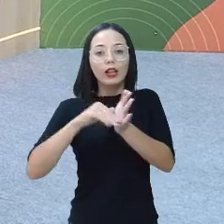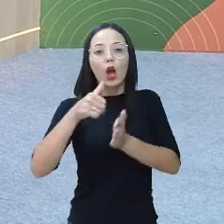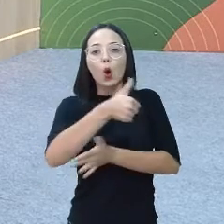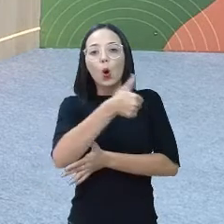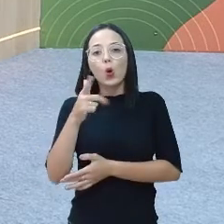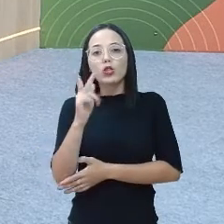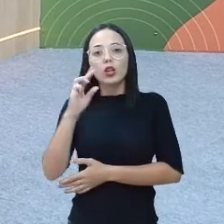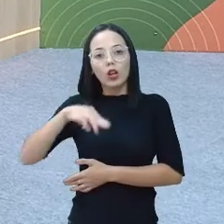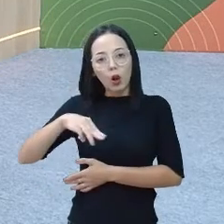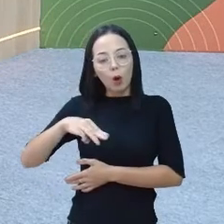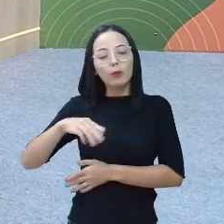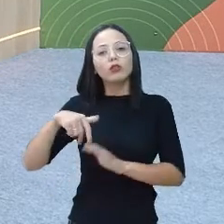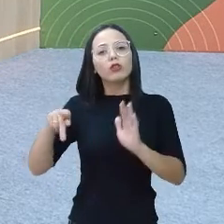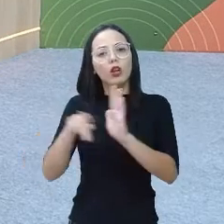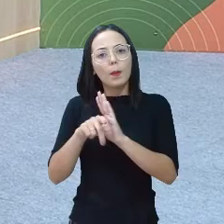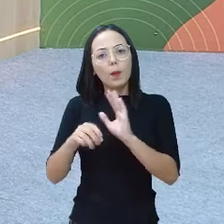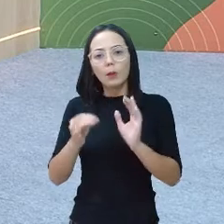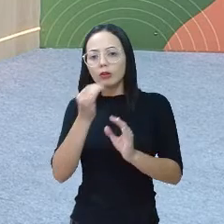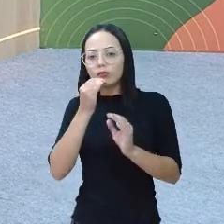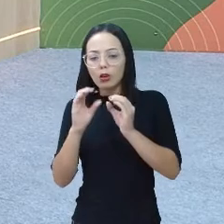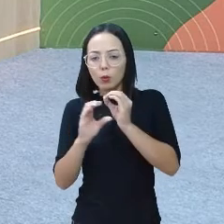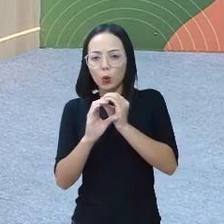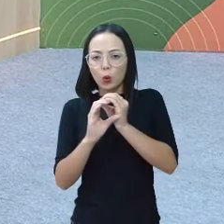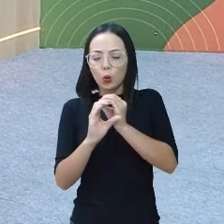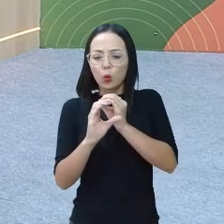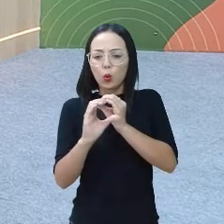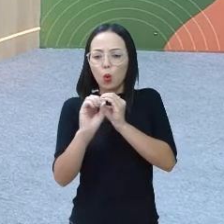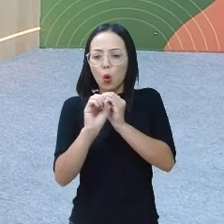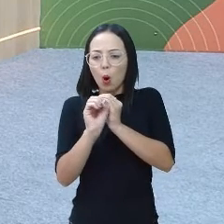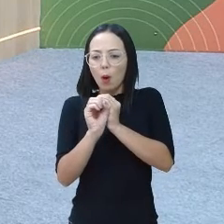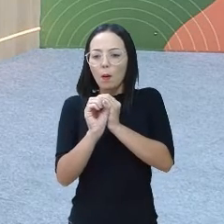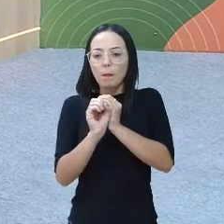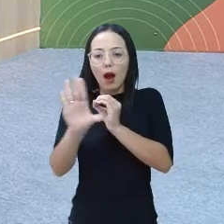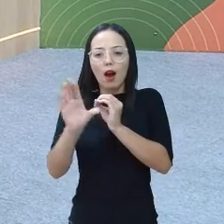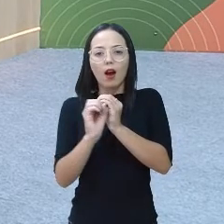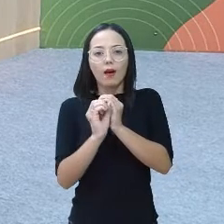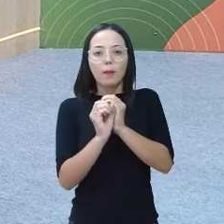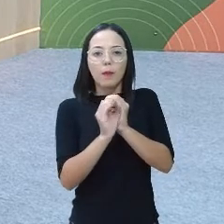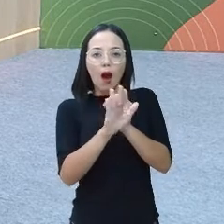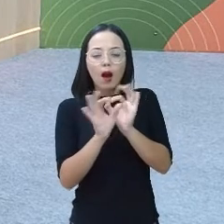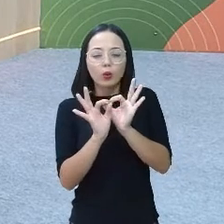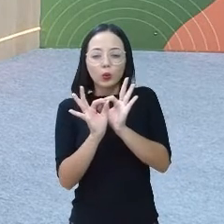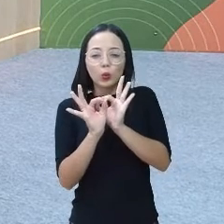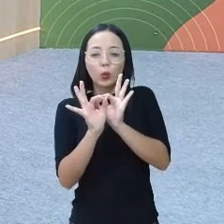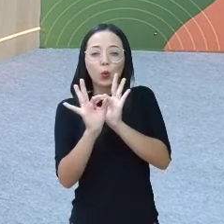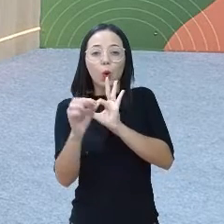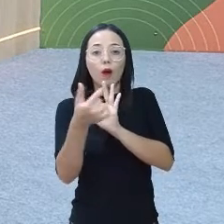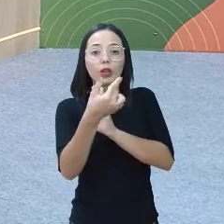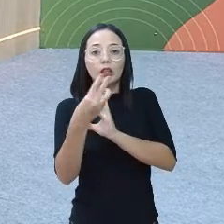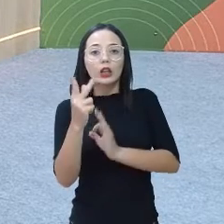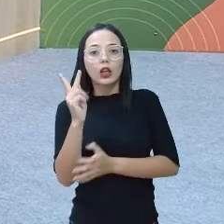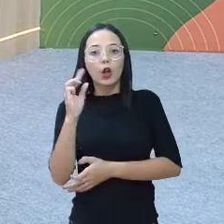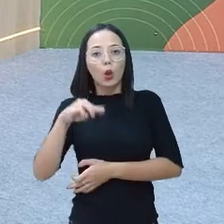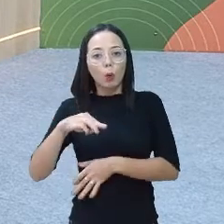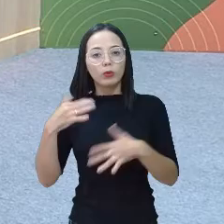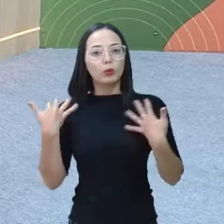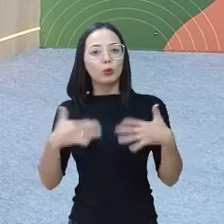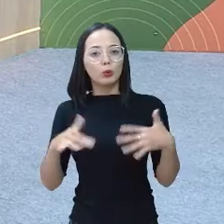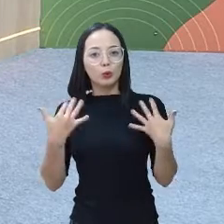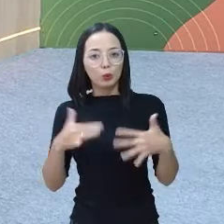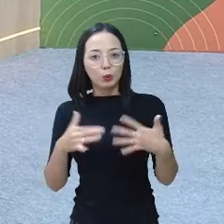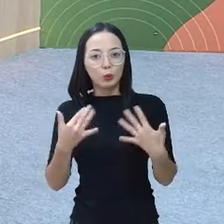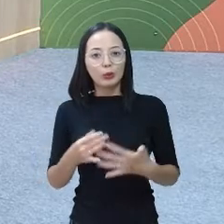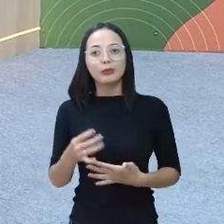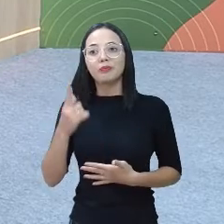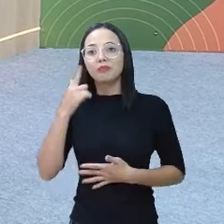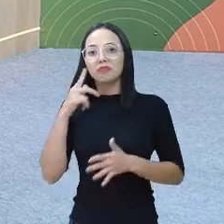quilômetros. Existiam canhões que lançavam, né, as balas, né, a uma distância de 23 quilômetros. Então imagine